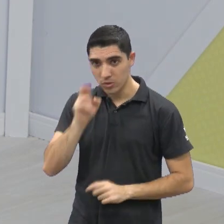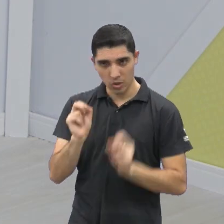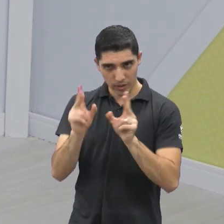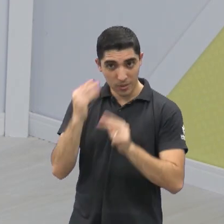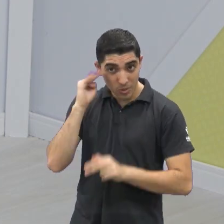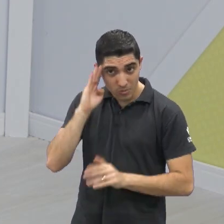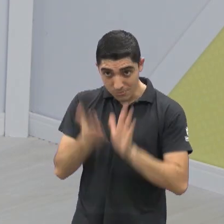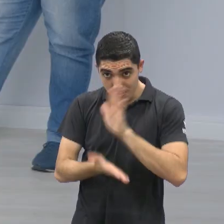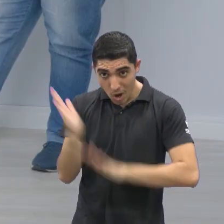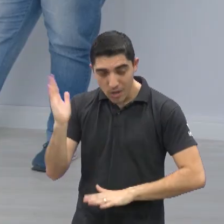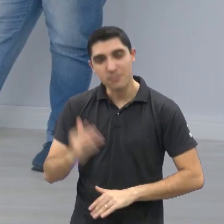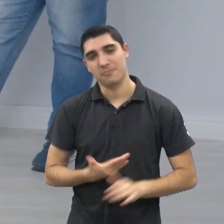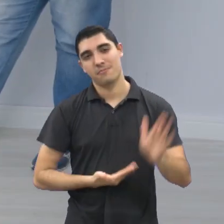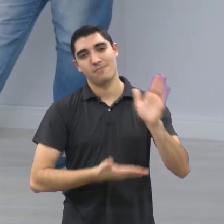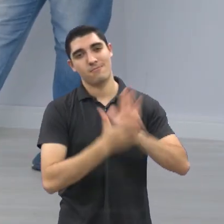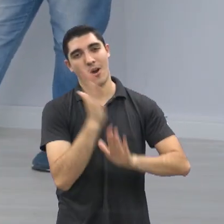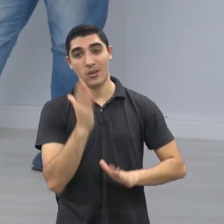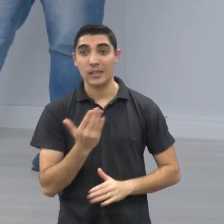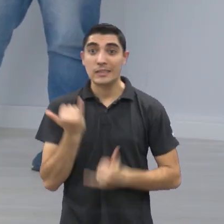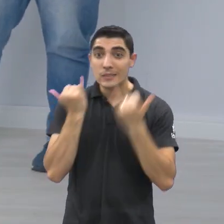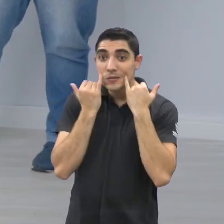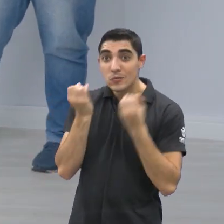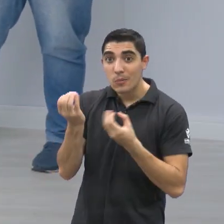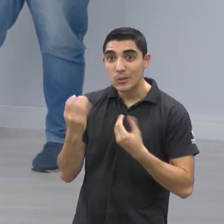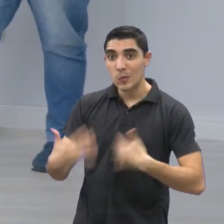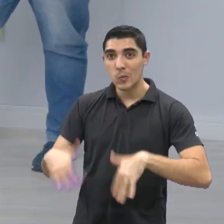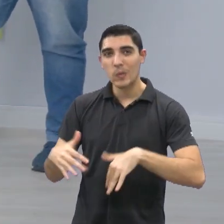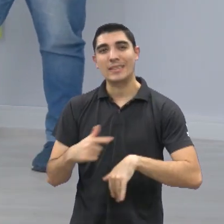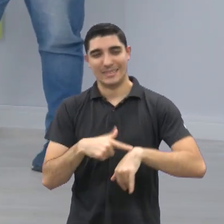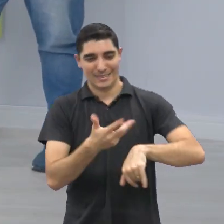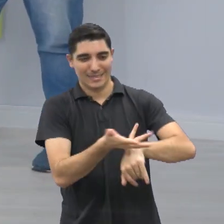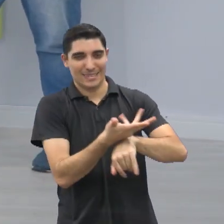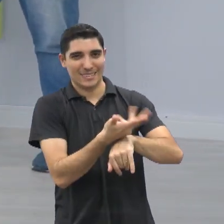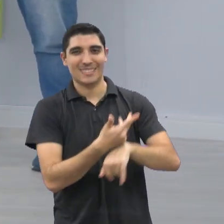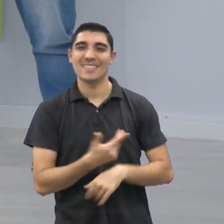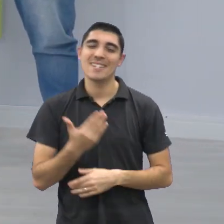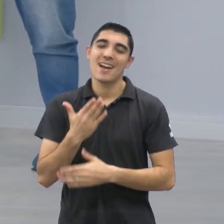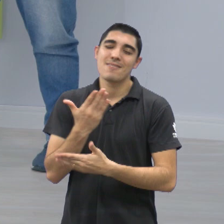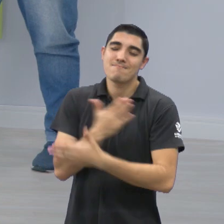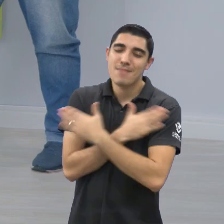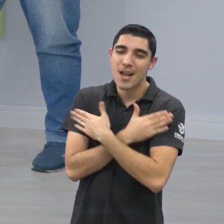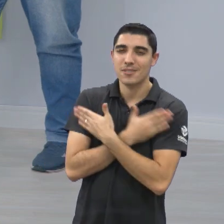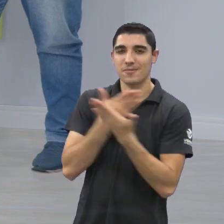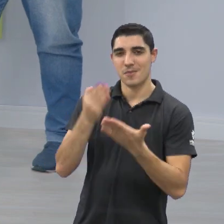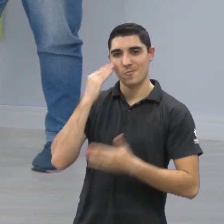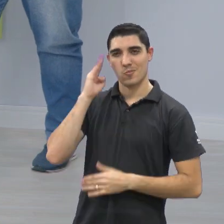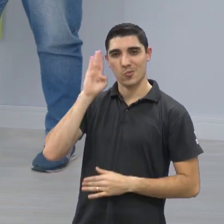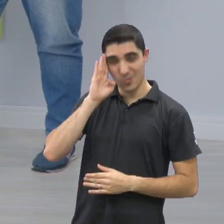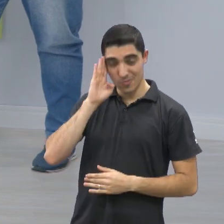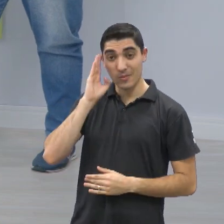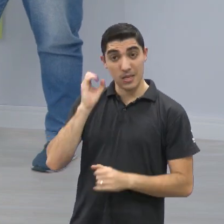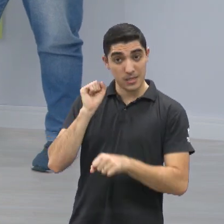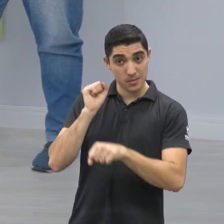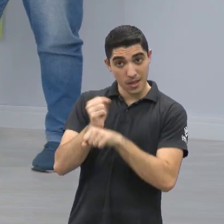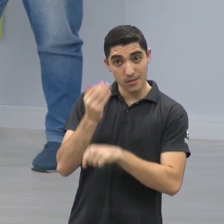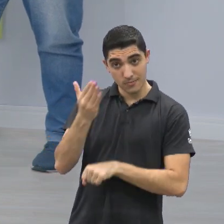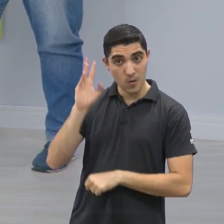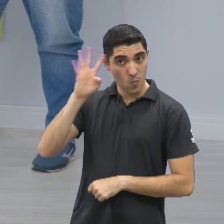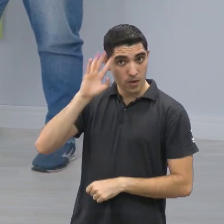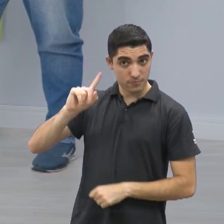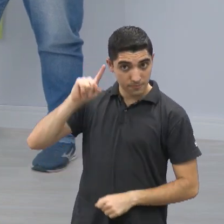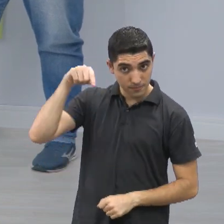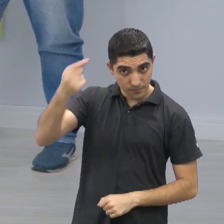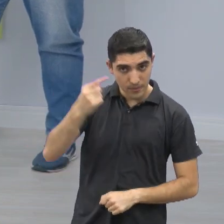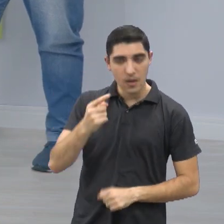embora? Vamos embora. Muita informação hoje, né? Corrida. Brunão, maravilha. Brunão, grande abraço para você. Eu te espero na próxima quarta-feira com muito